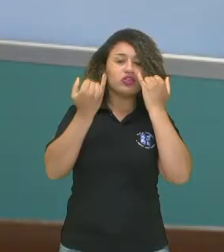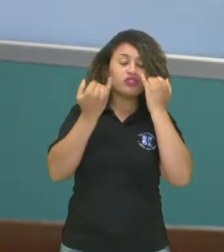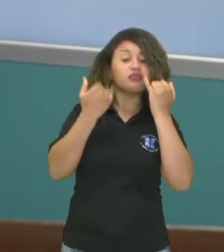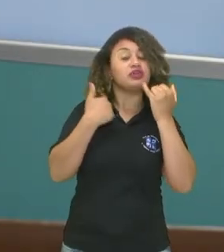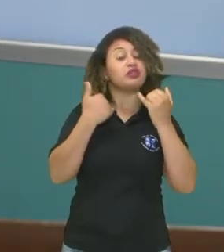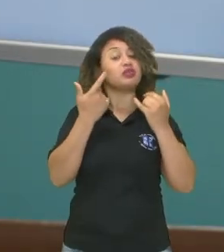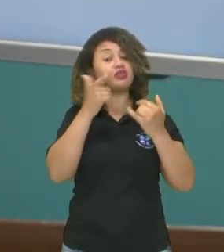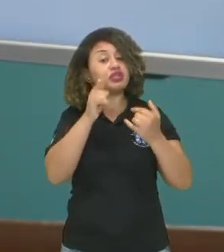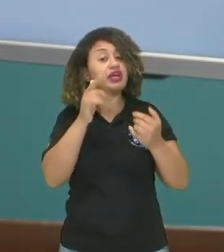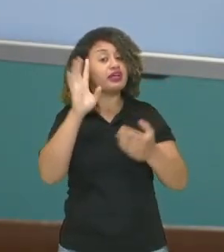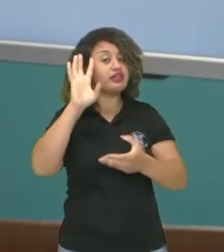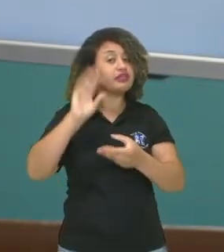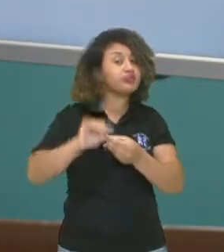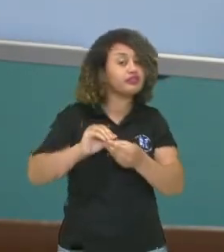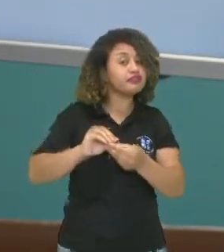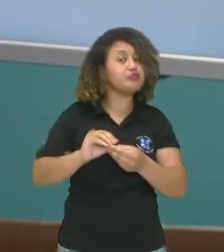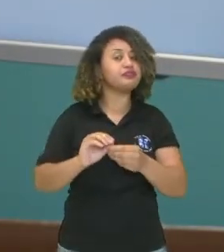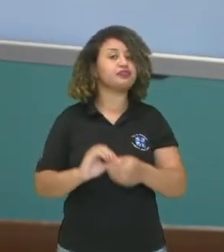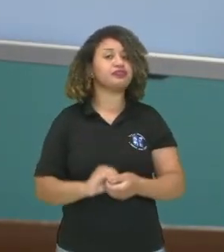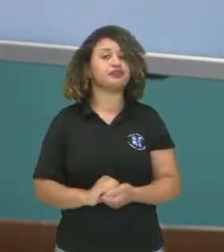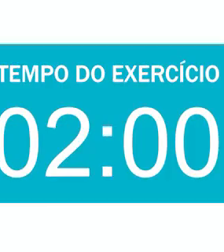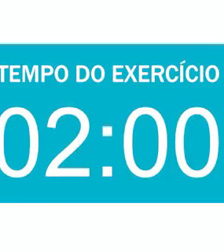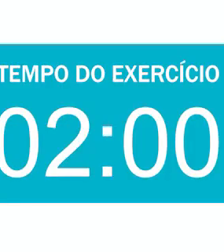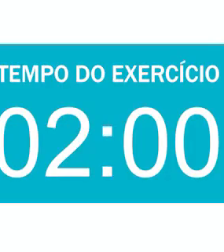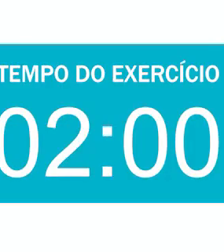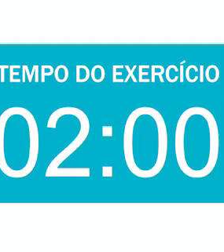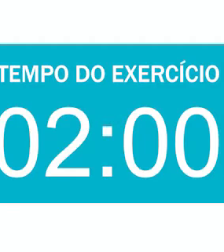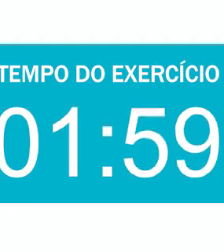subentendida? Responda.